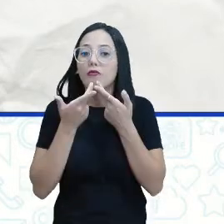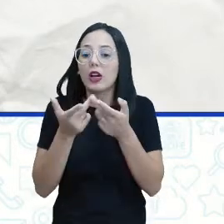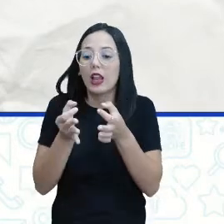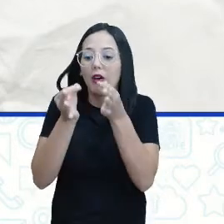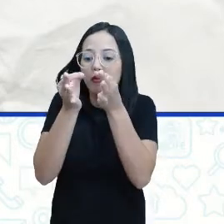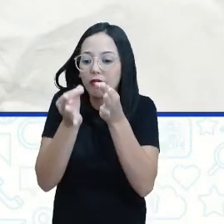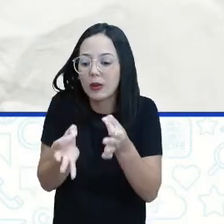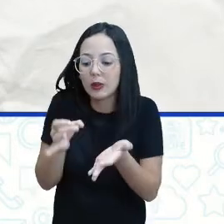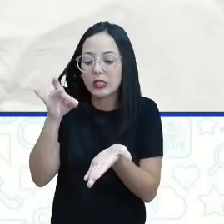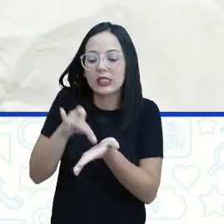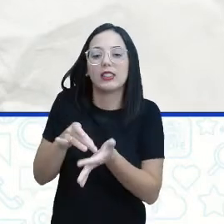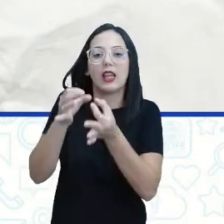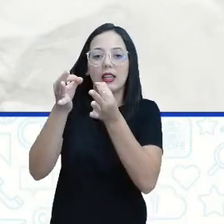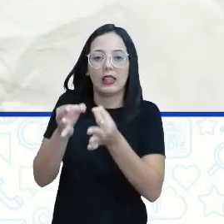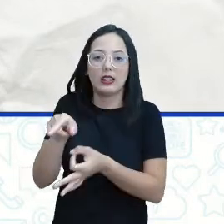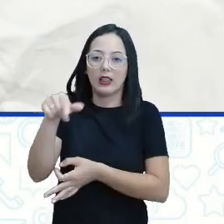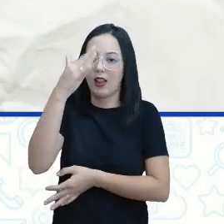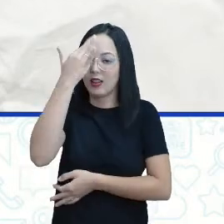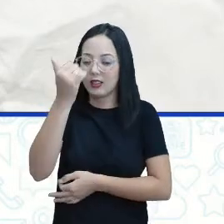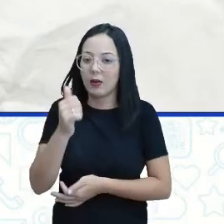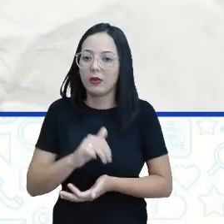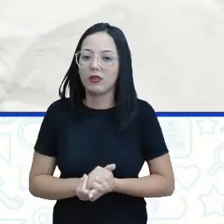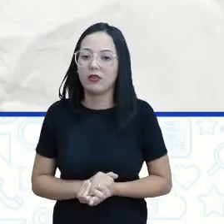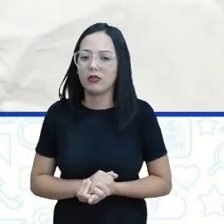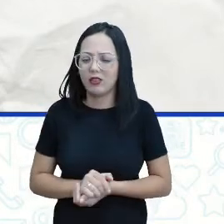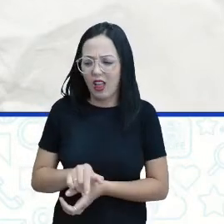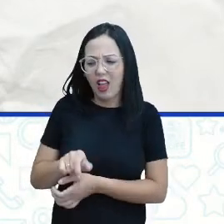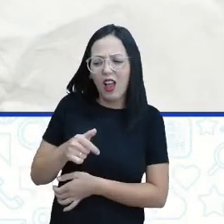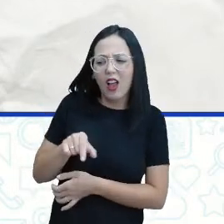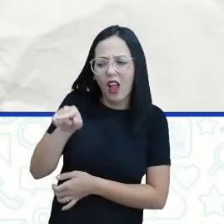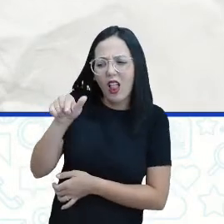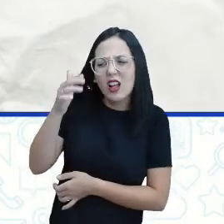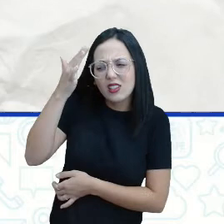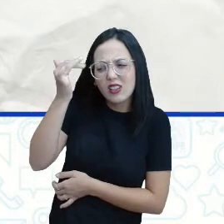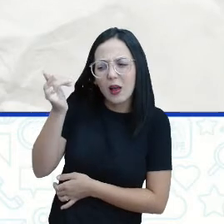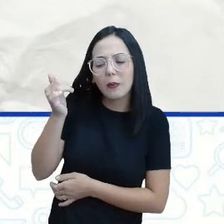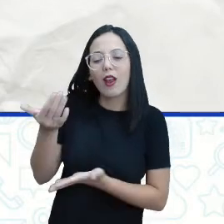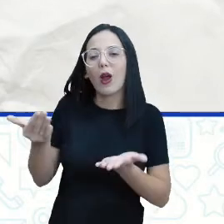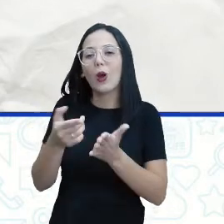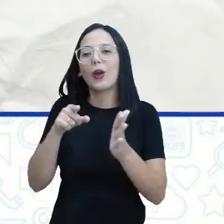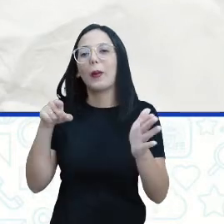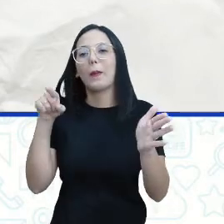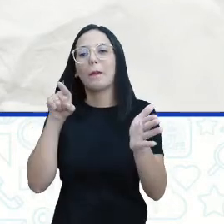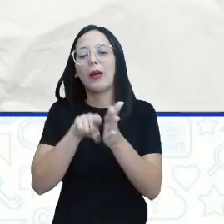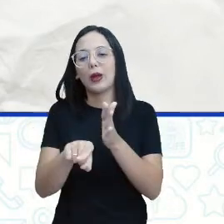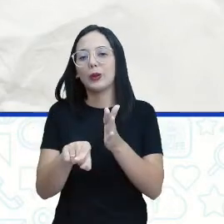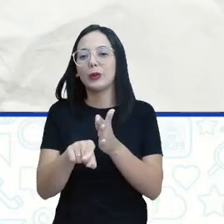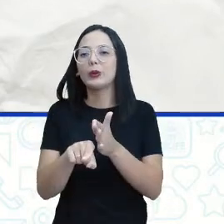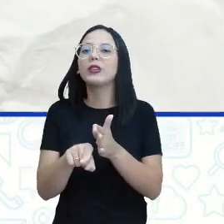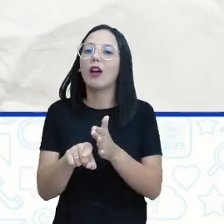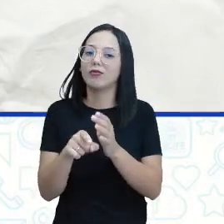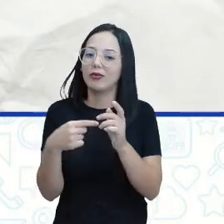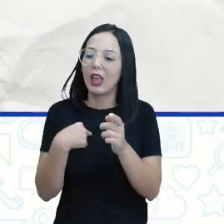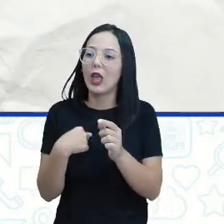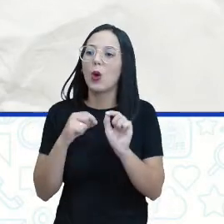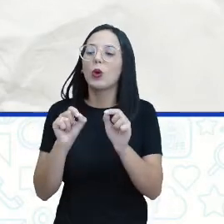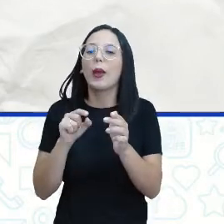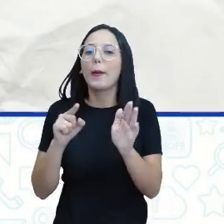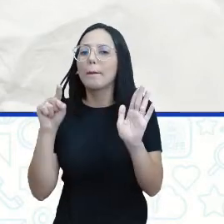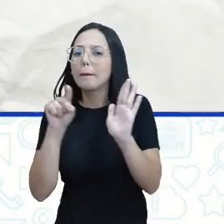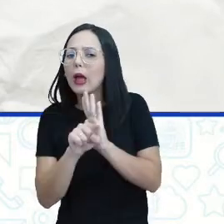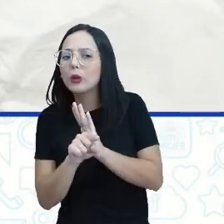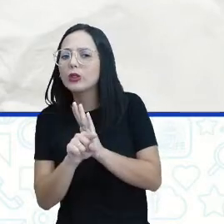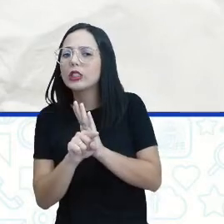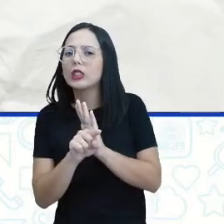declaração, eu estou tendo certeza que Mônica sabe. A Mônica sabe é uma interrogação. Eu estou indagando, eu